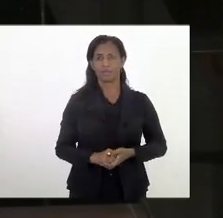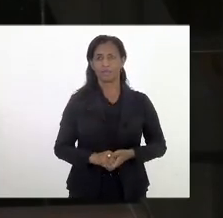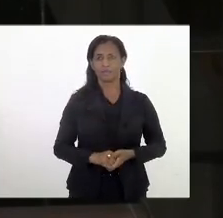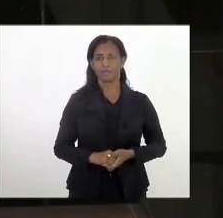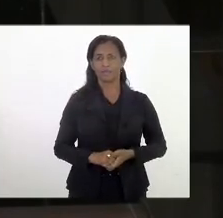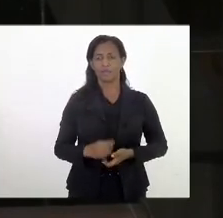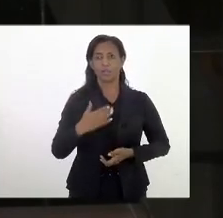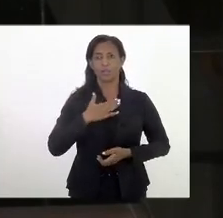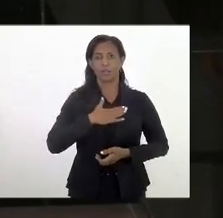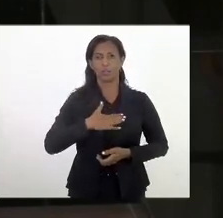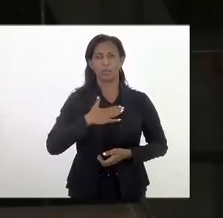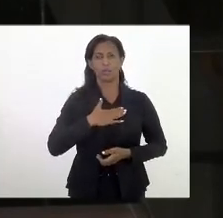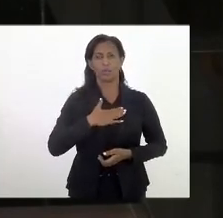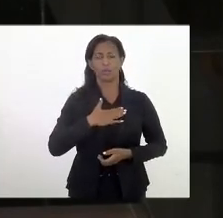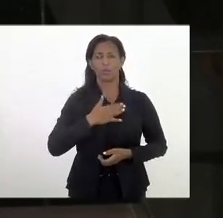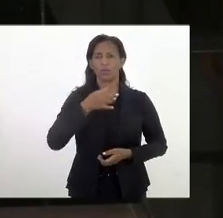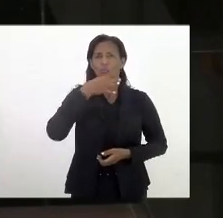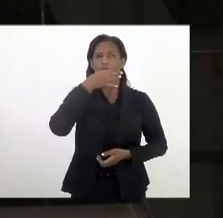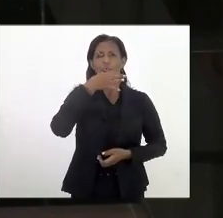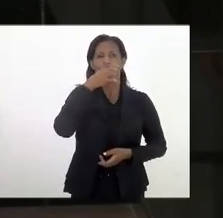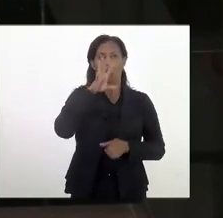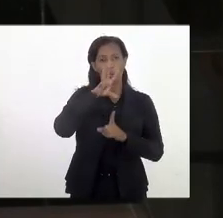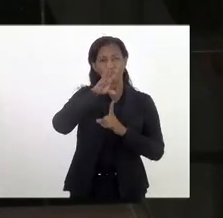eu gostaria que tirasse o eco.